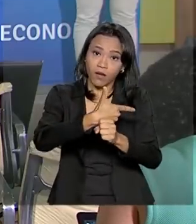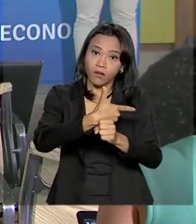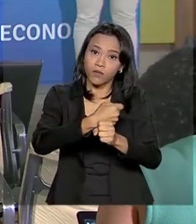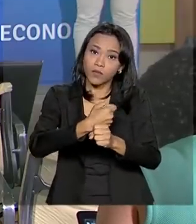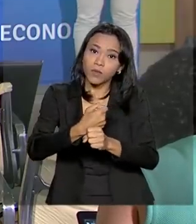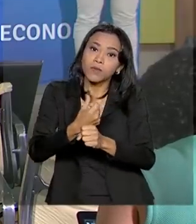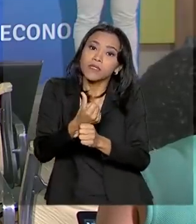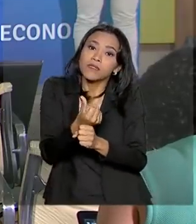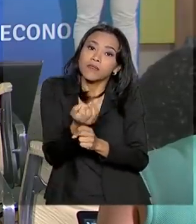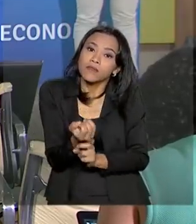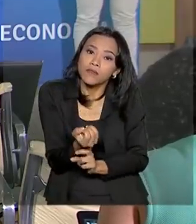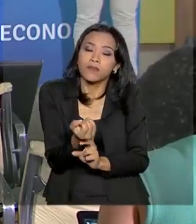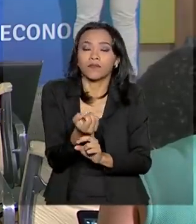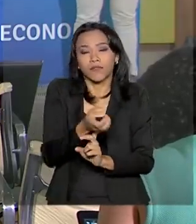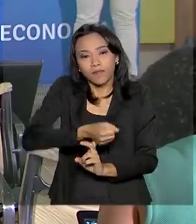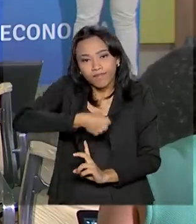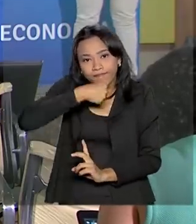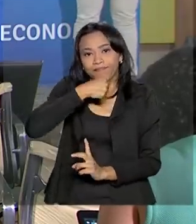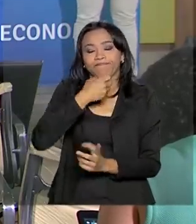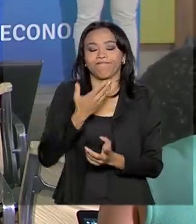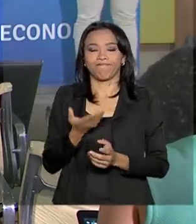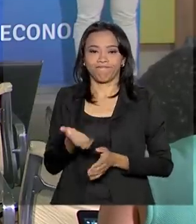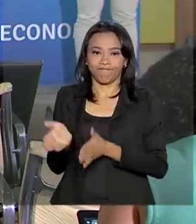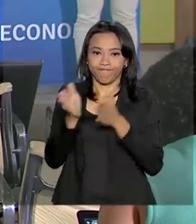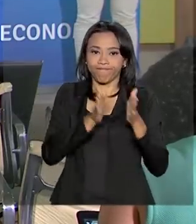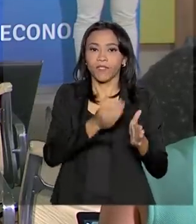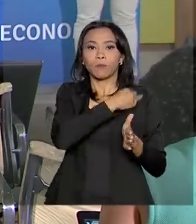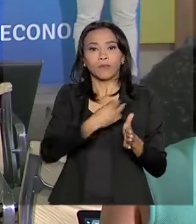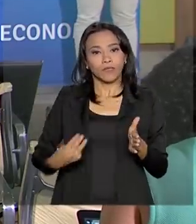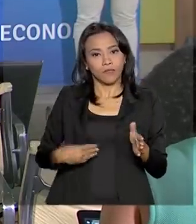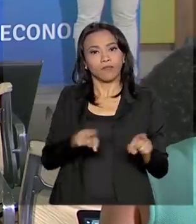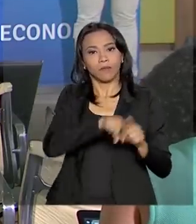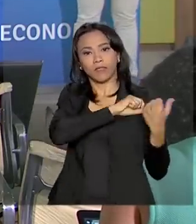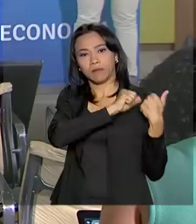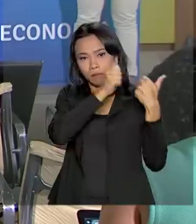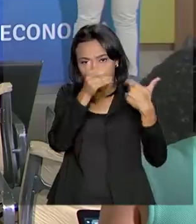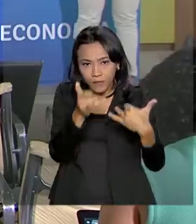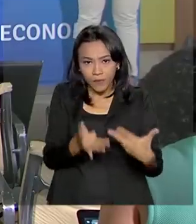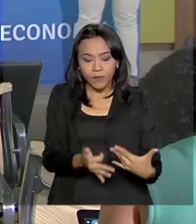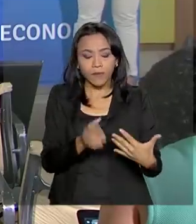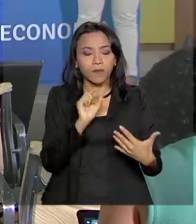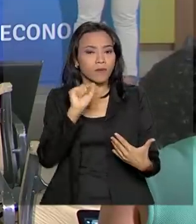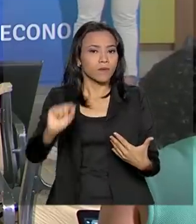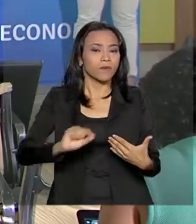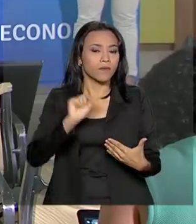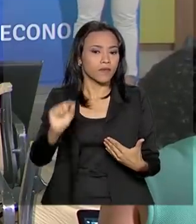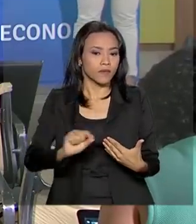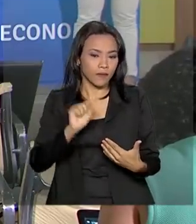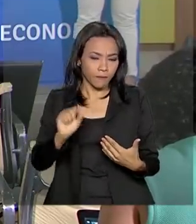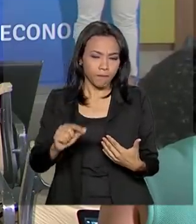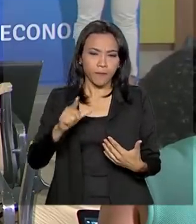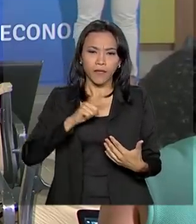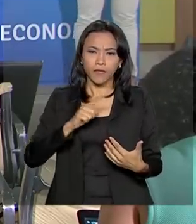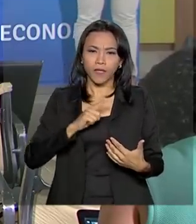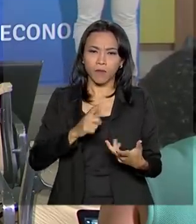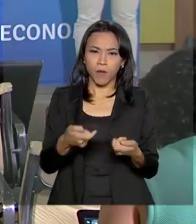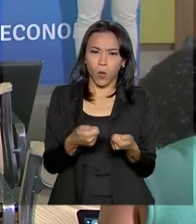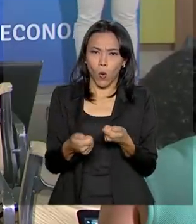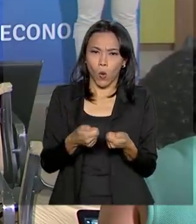o ministro Paulo Guedes já havia mencionado, a expectativa é que tenha uma economia